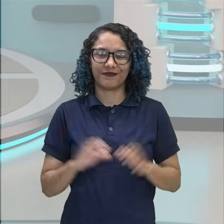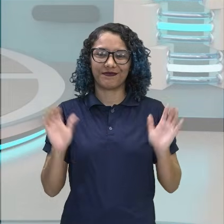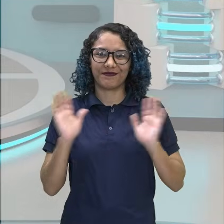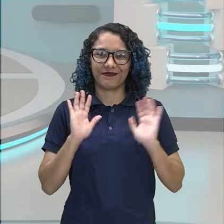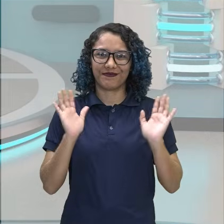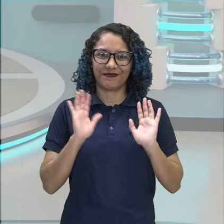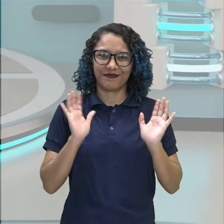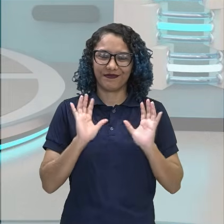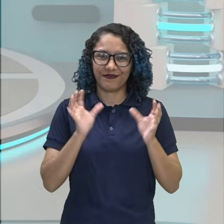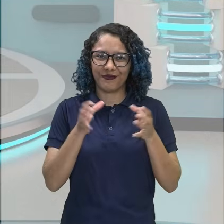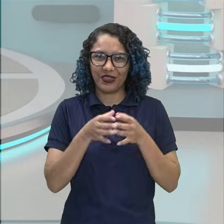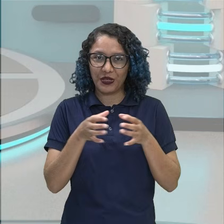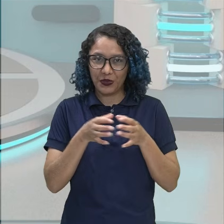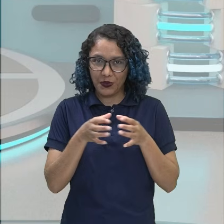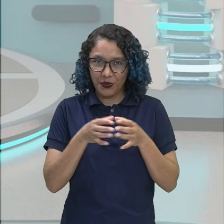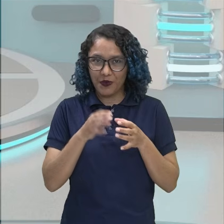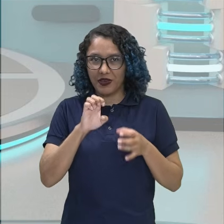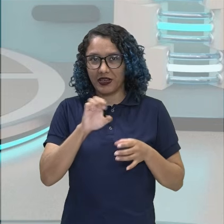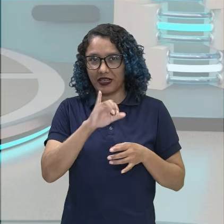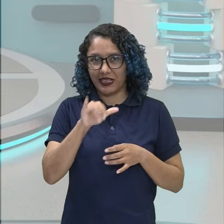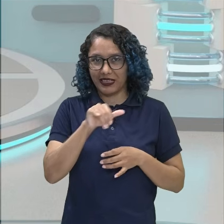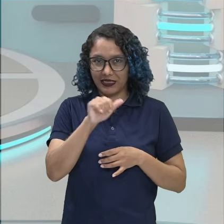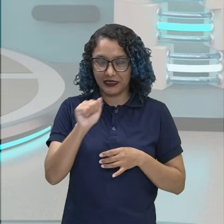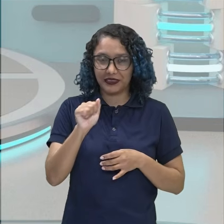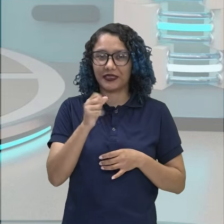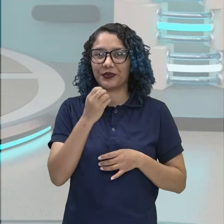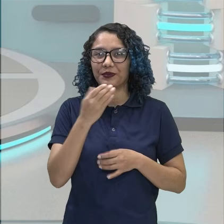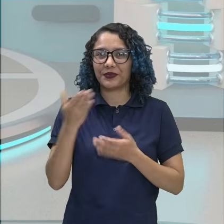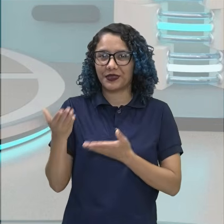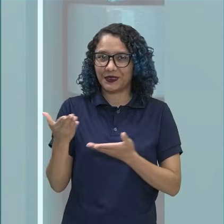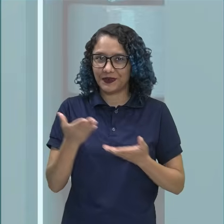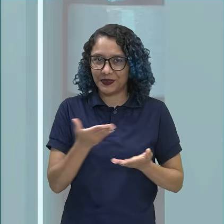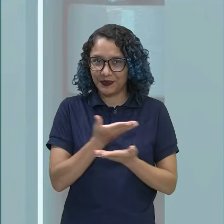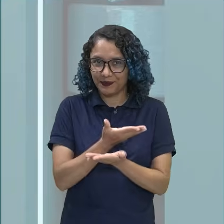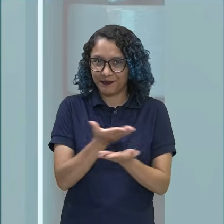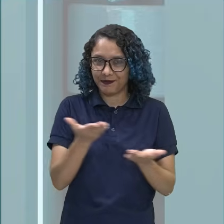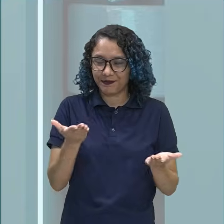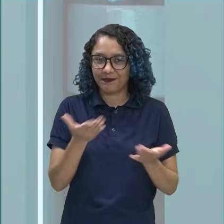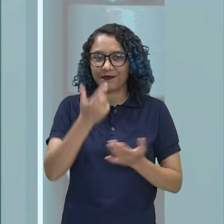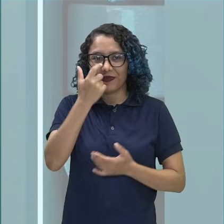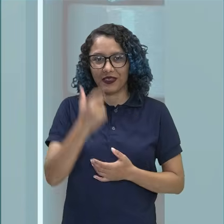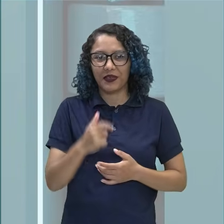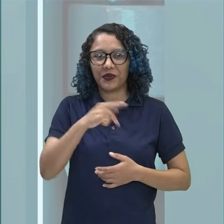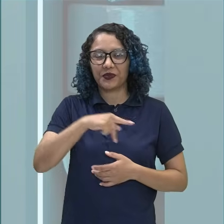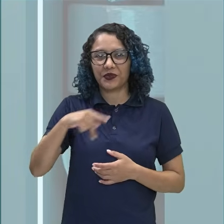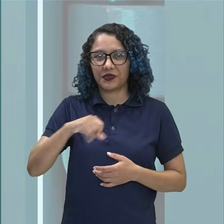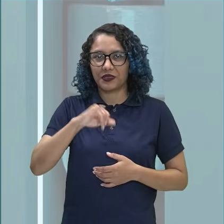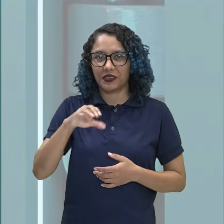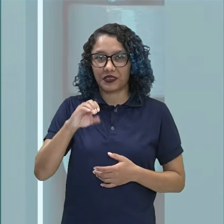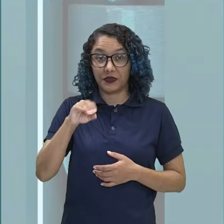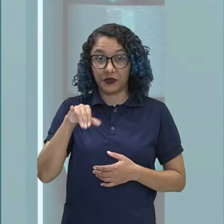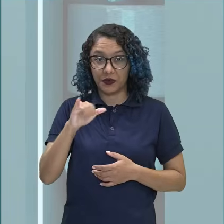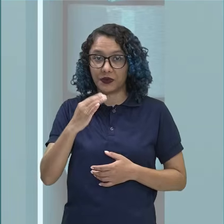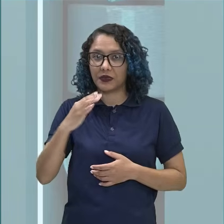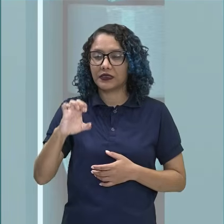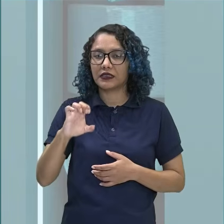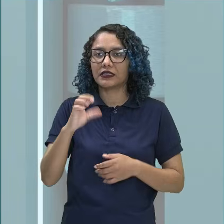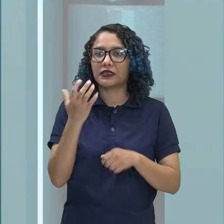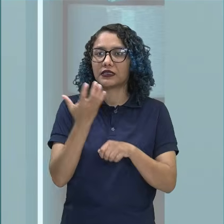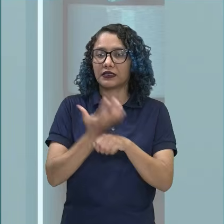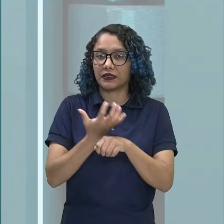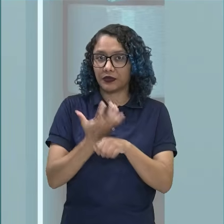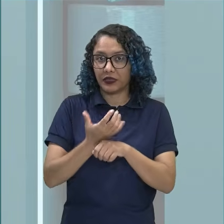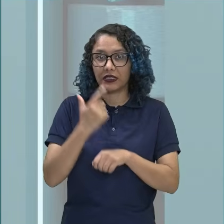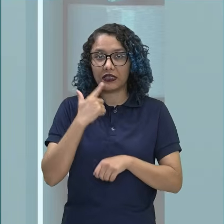turmas da EJA, sétima fase, sejam todos bem-vindos. Eu sou a professora Joyce Martins, do componente curricular de